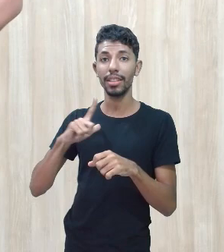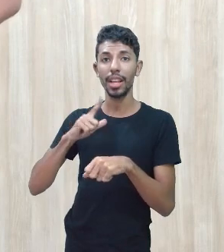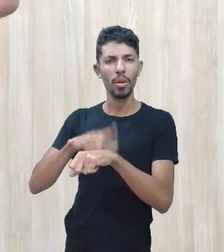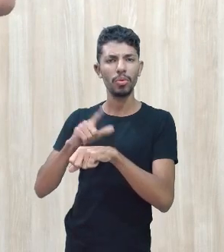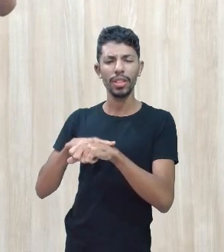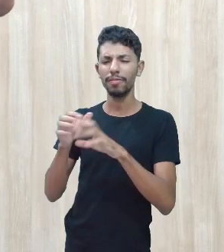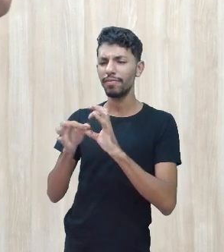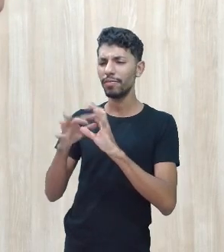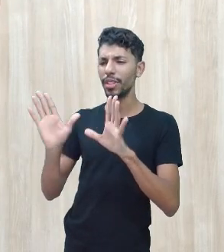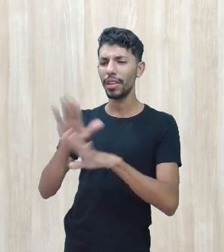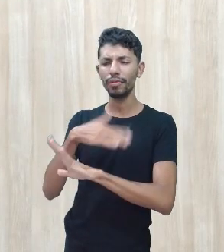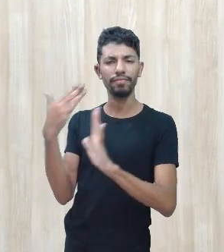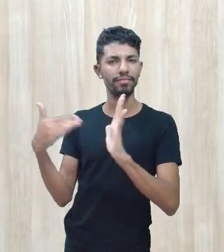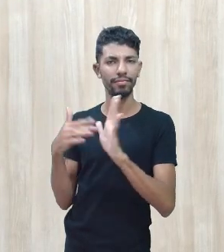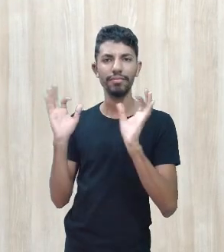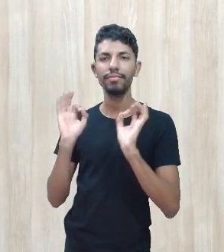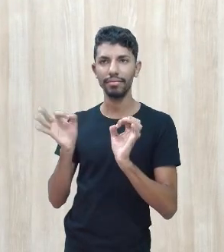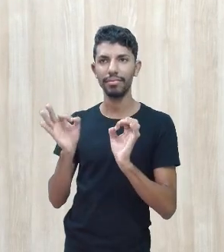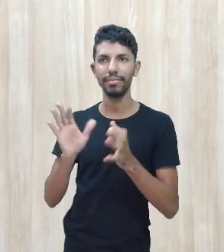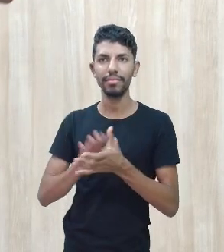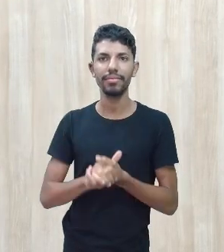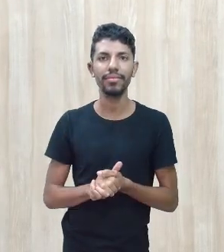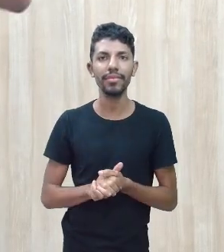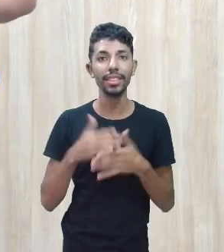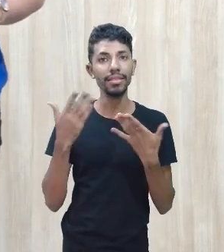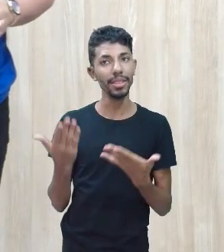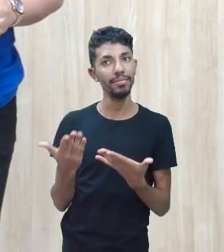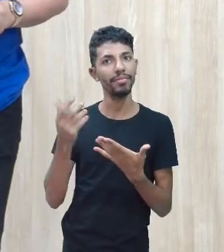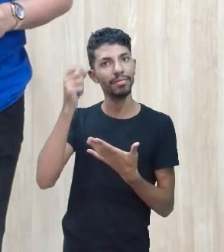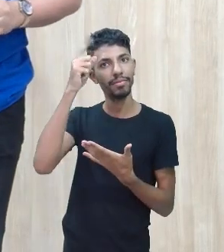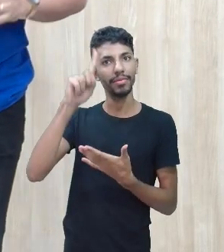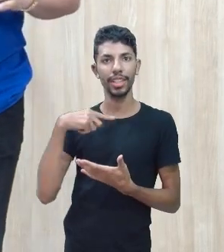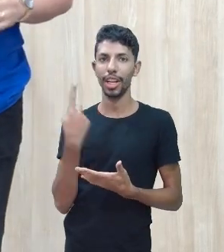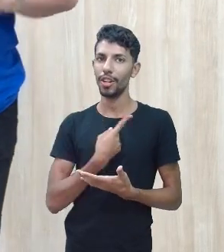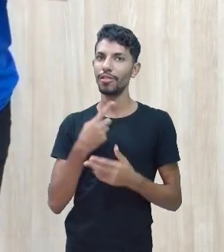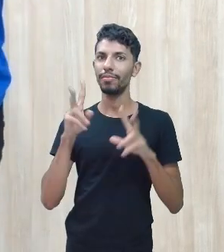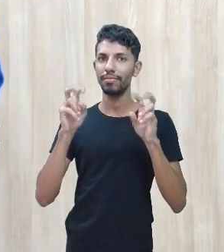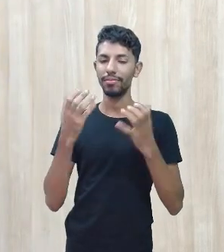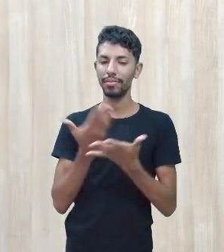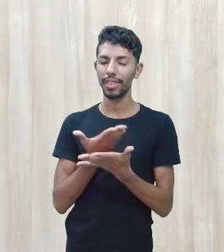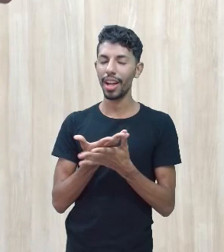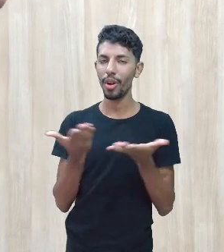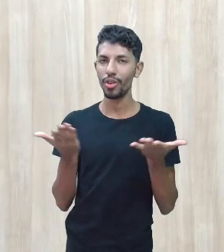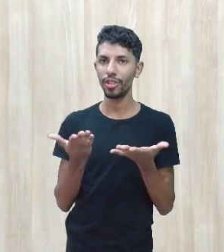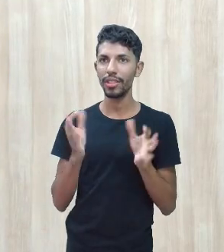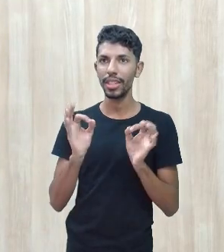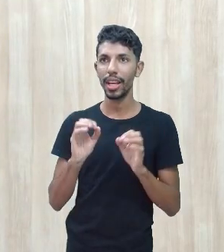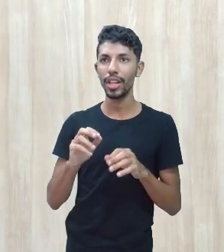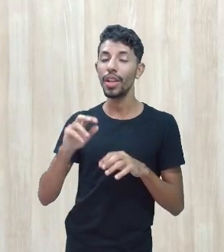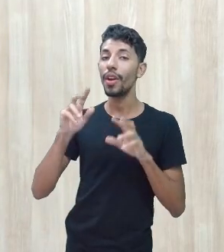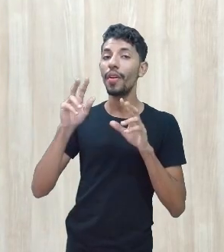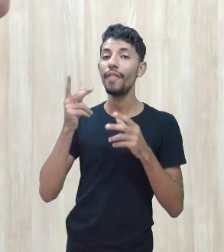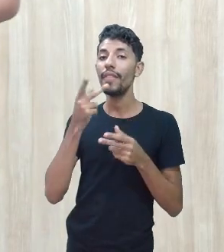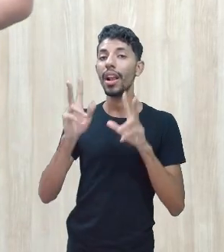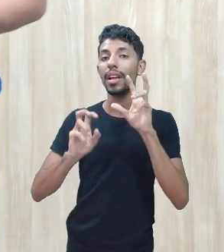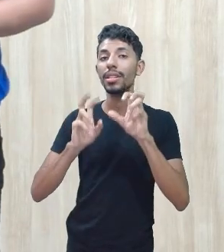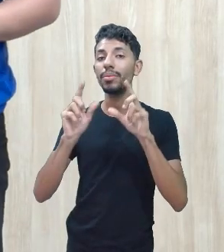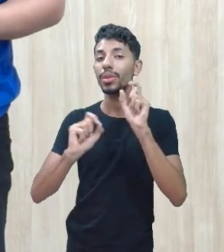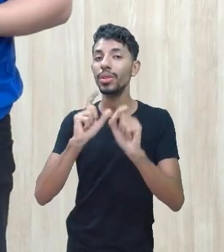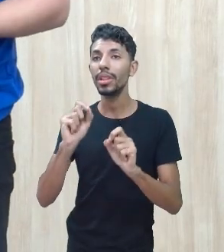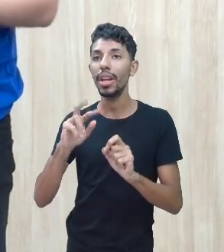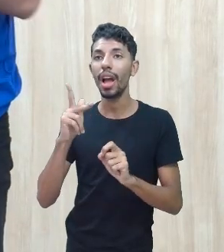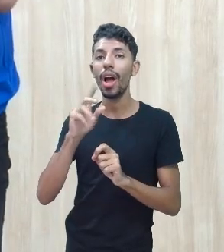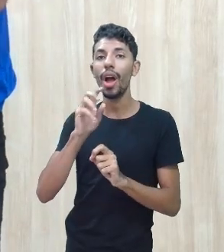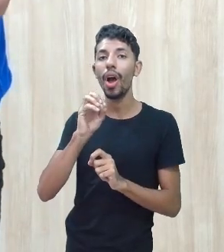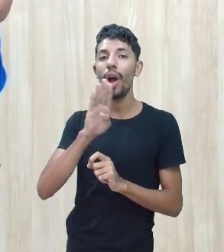entendeu? Então, essa é a atividade. Essa é a ideia da nossa aula. Falar sobre os seus hobbies. O que você gosta de fazer, aquilo